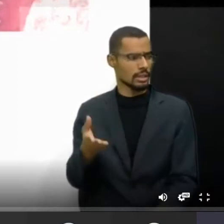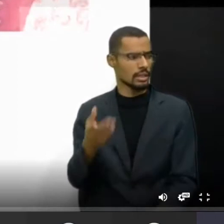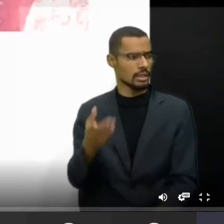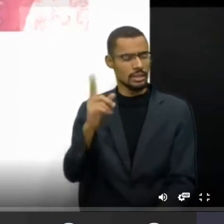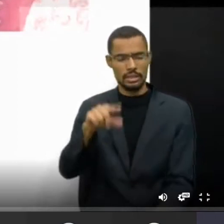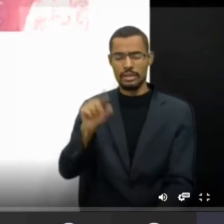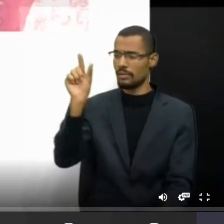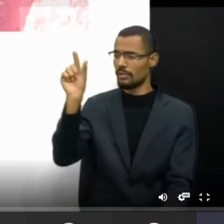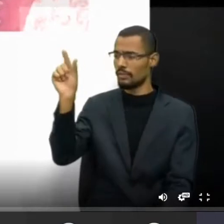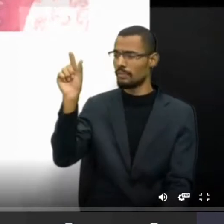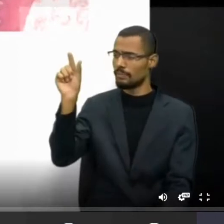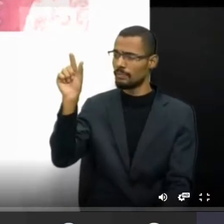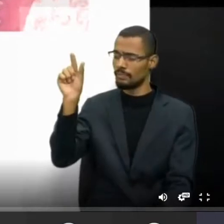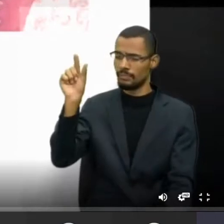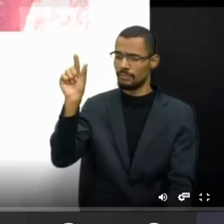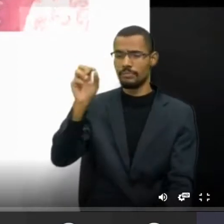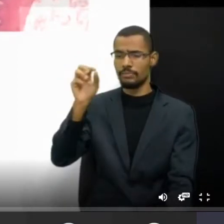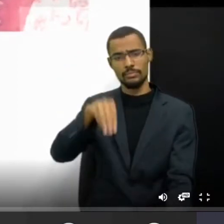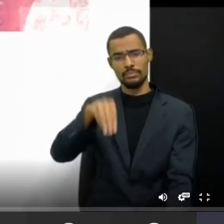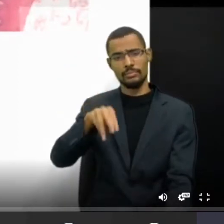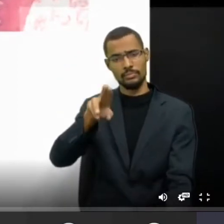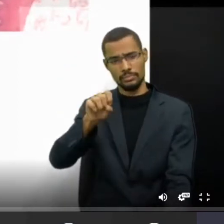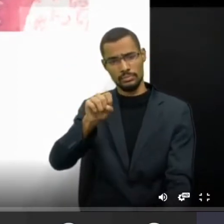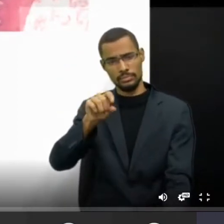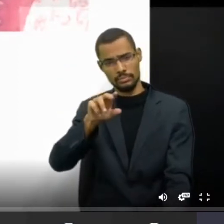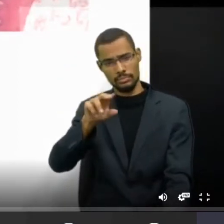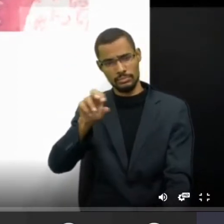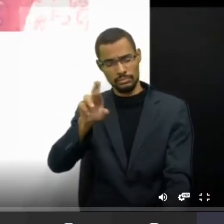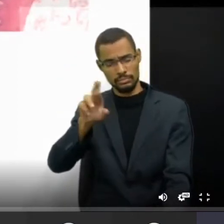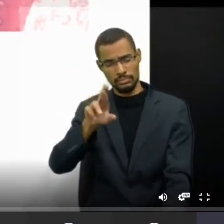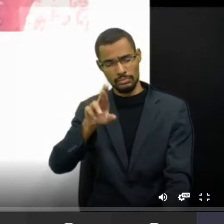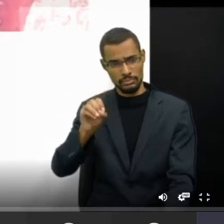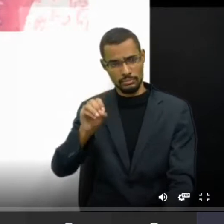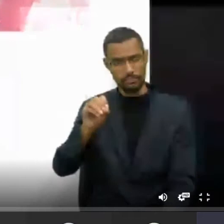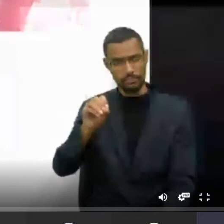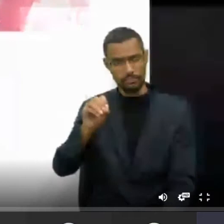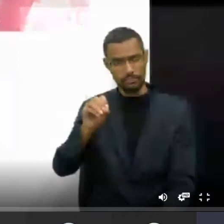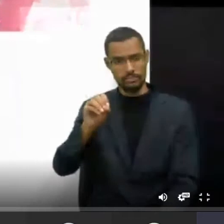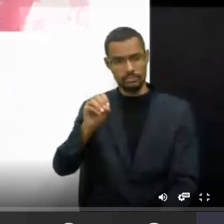aqui nós temos, então, o músculo